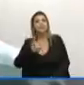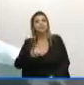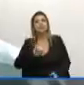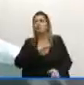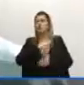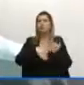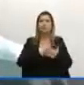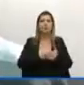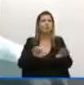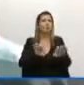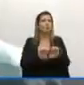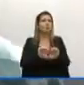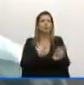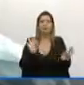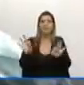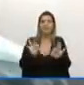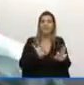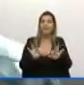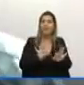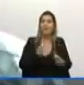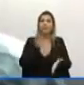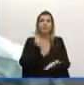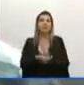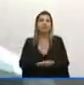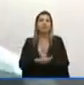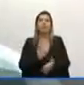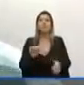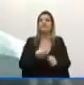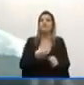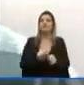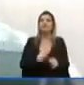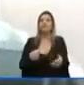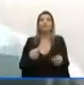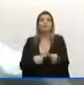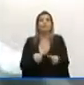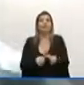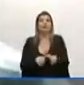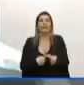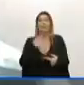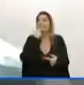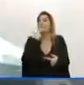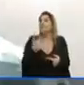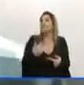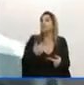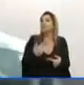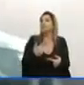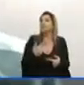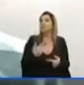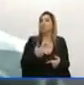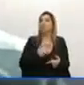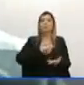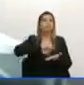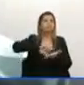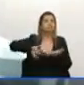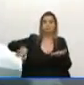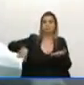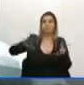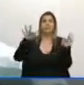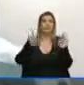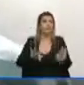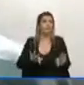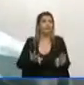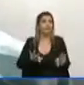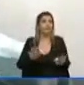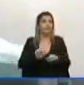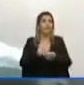que foi preparada a gente continuar fazendo até porque mesmo que a cor vídeo Espero que um momento vai passar certamente também